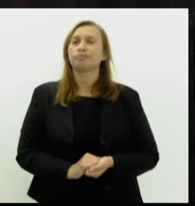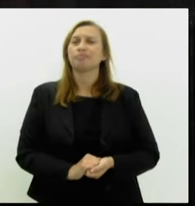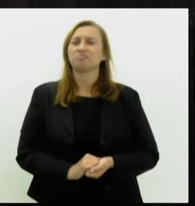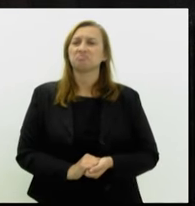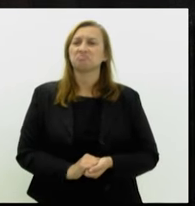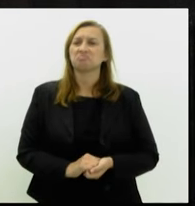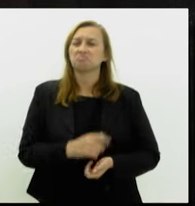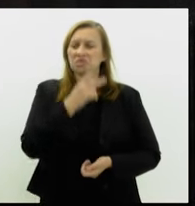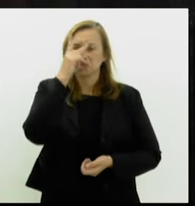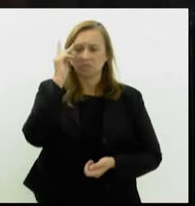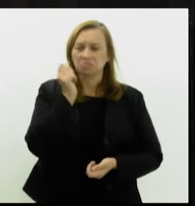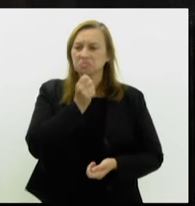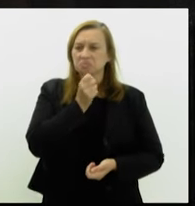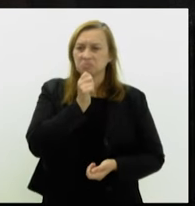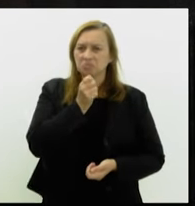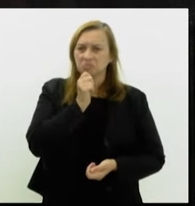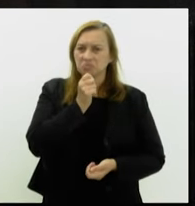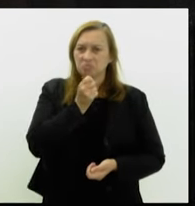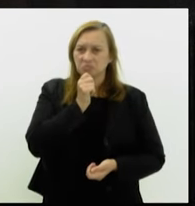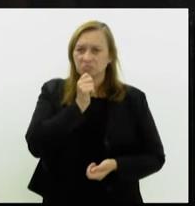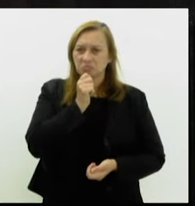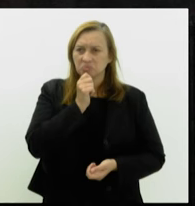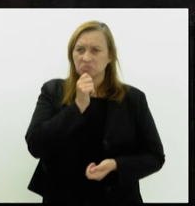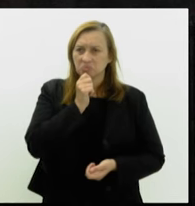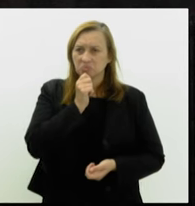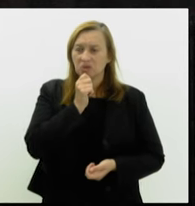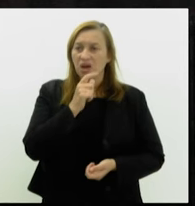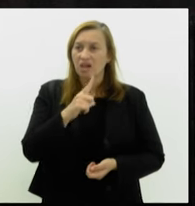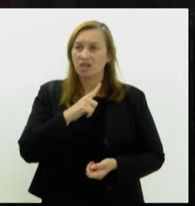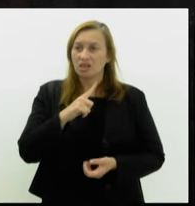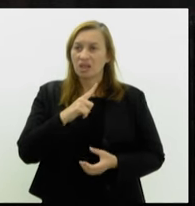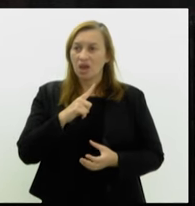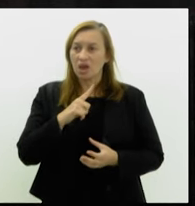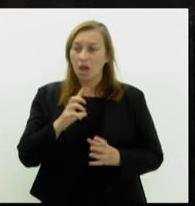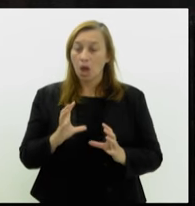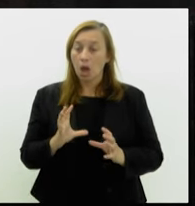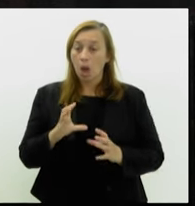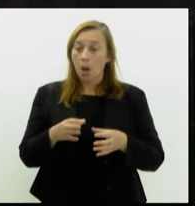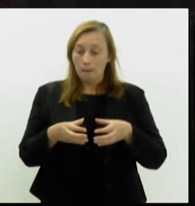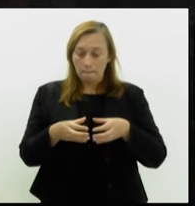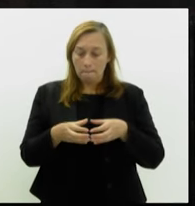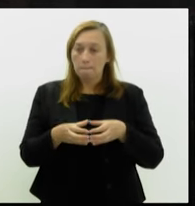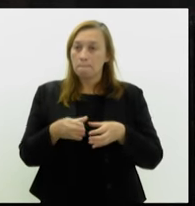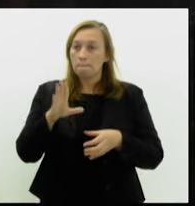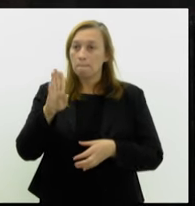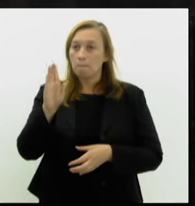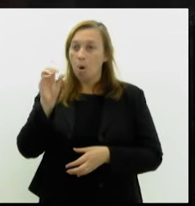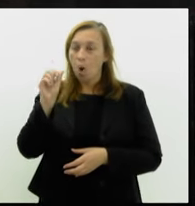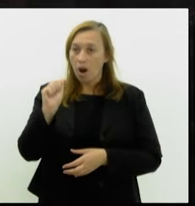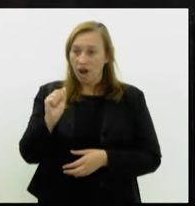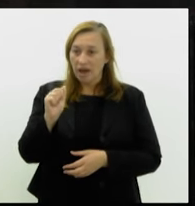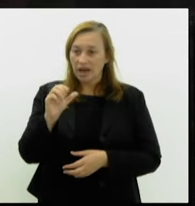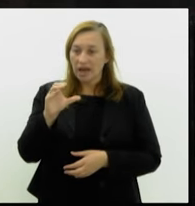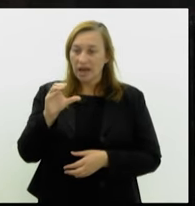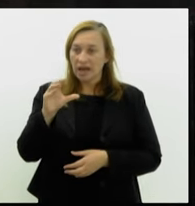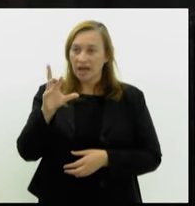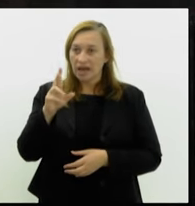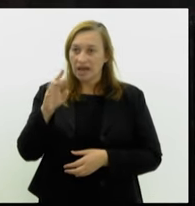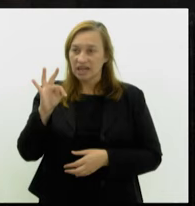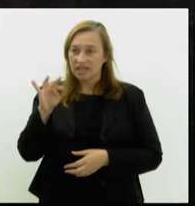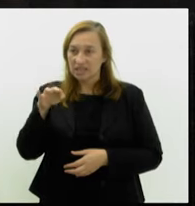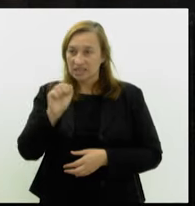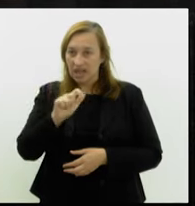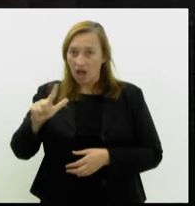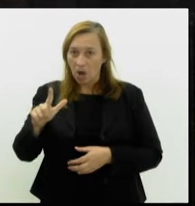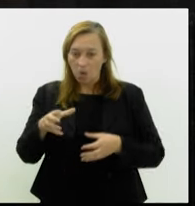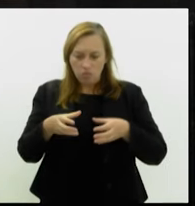Ninguém aqui tem bola de cristal para saber se o comportamento de um parlamentar,